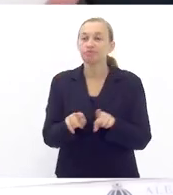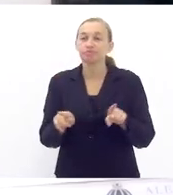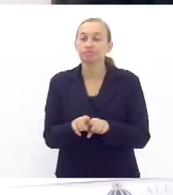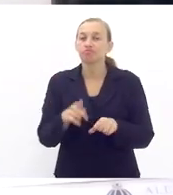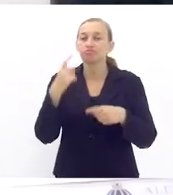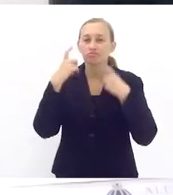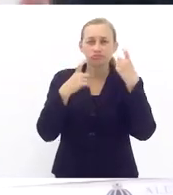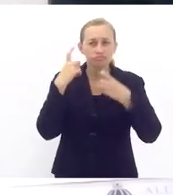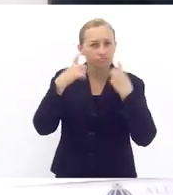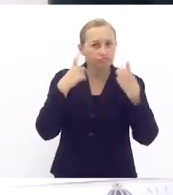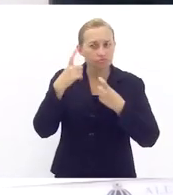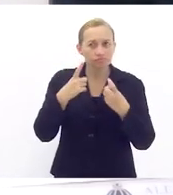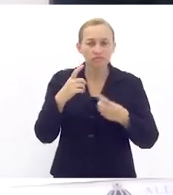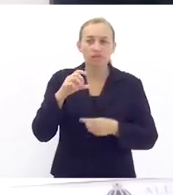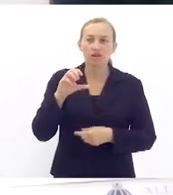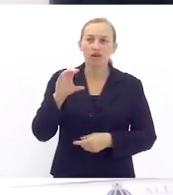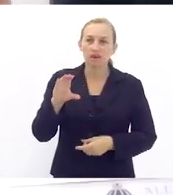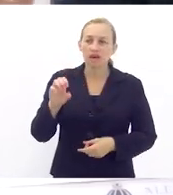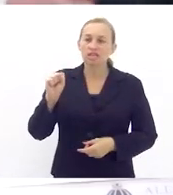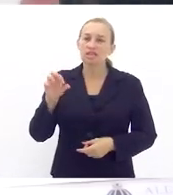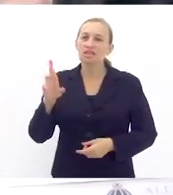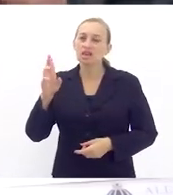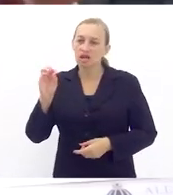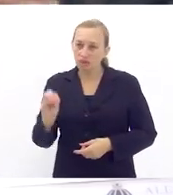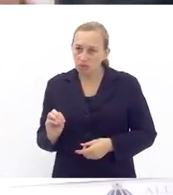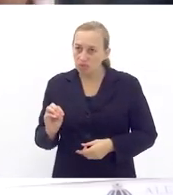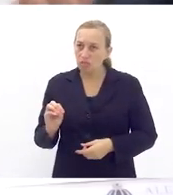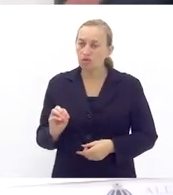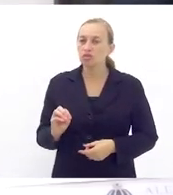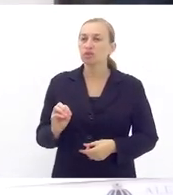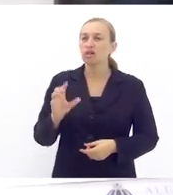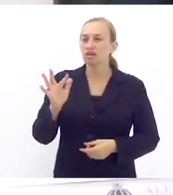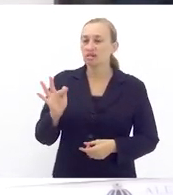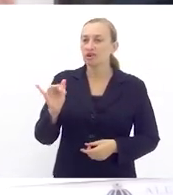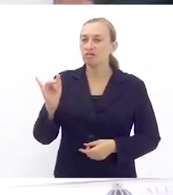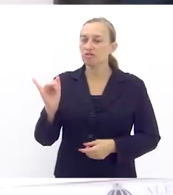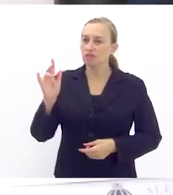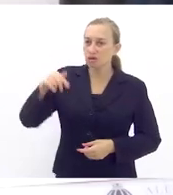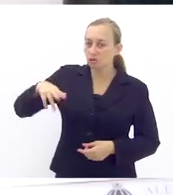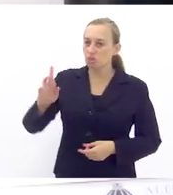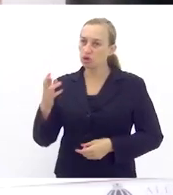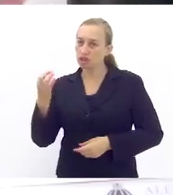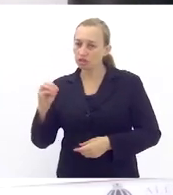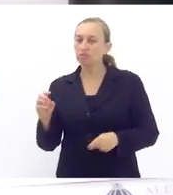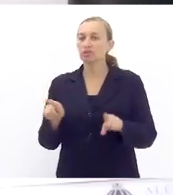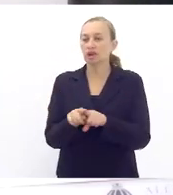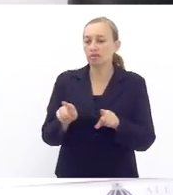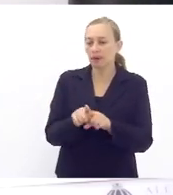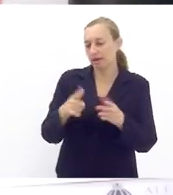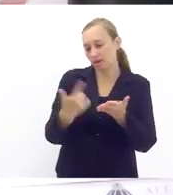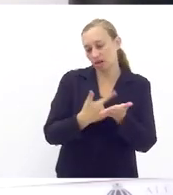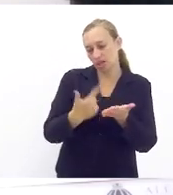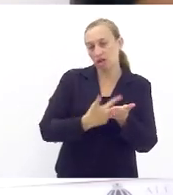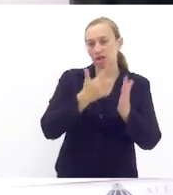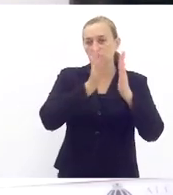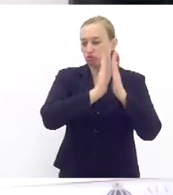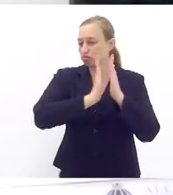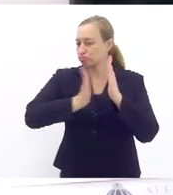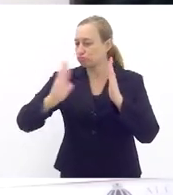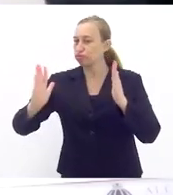da preocupação com o acervo de figurino o acervo dos livros também bibliotecas nós temos